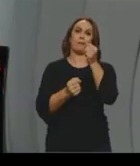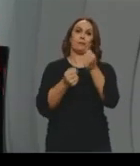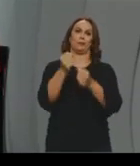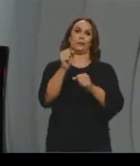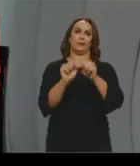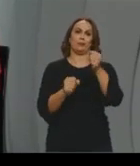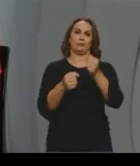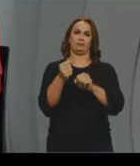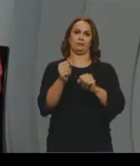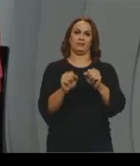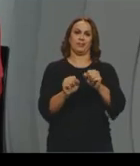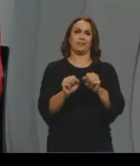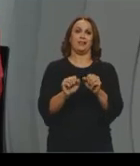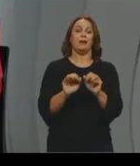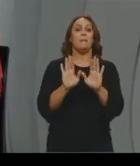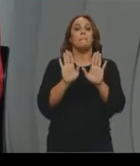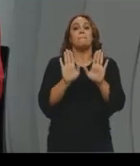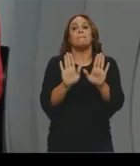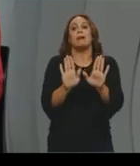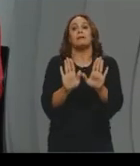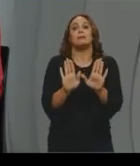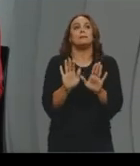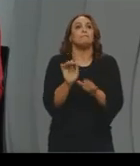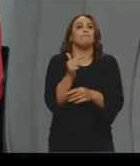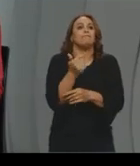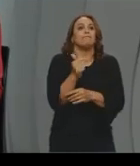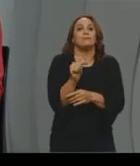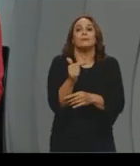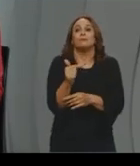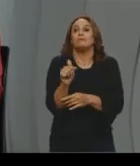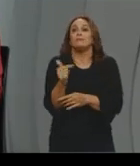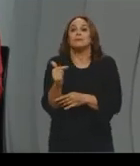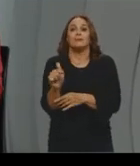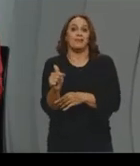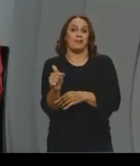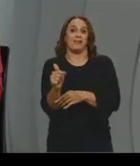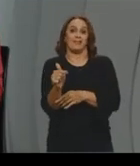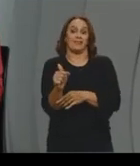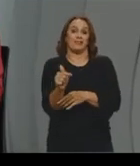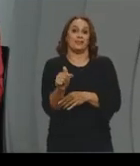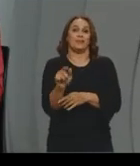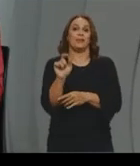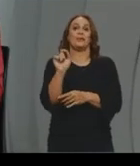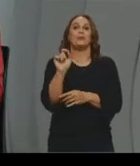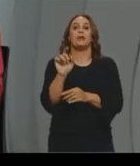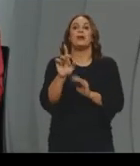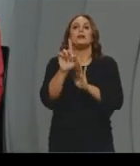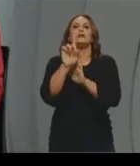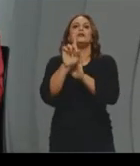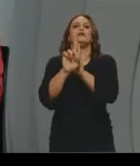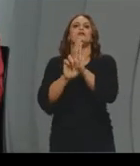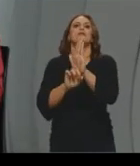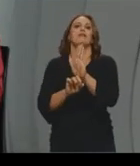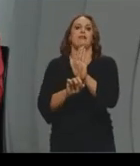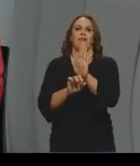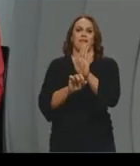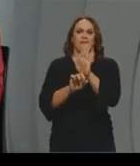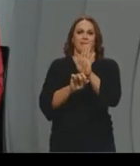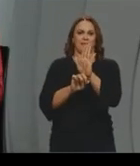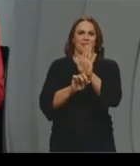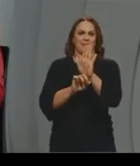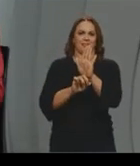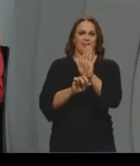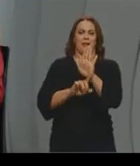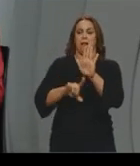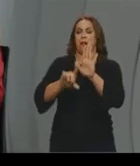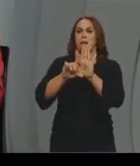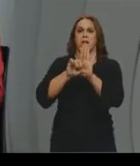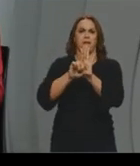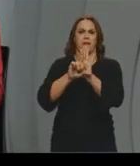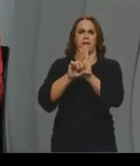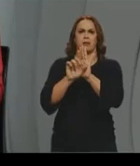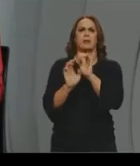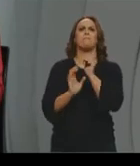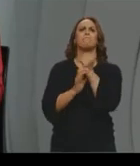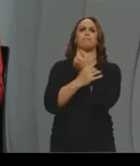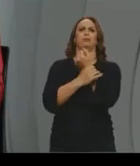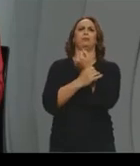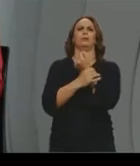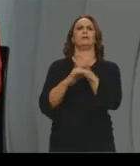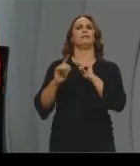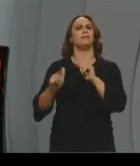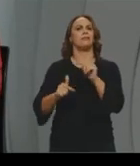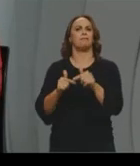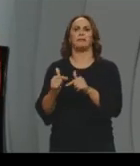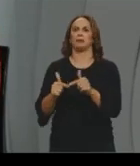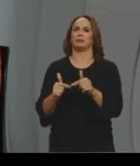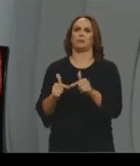tem, ao mesmo tempo, o desenvolvimento de direitos, né, a garantia aí para os trabalhadores.